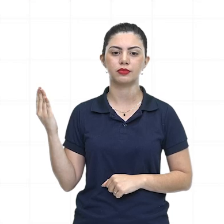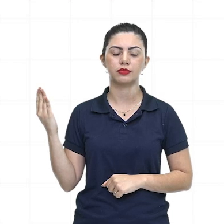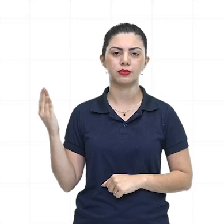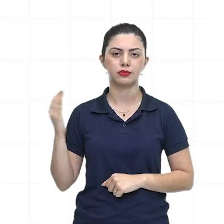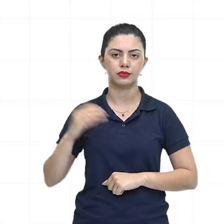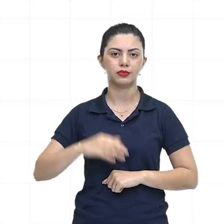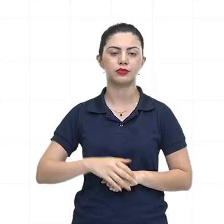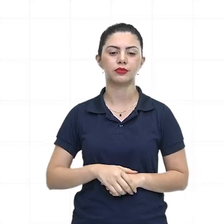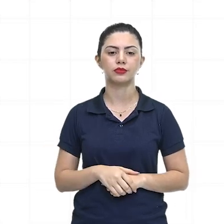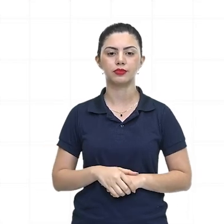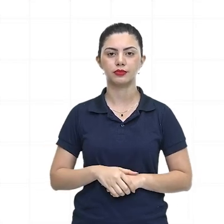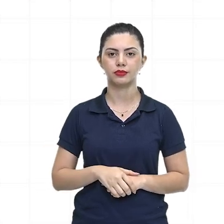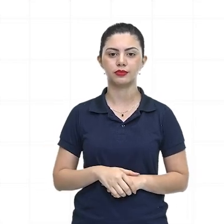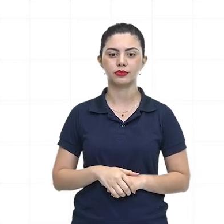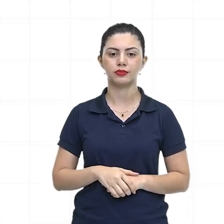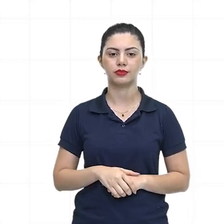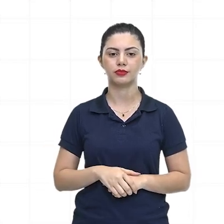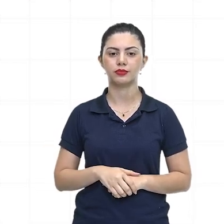4,